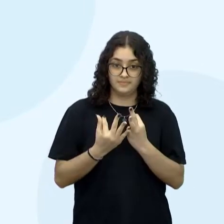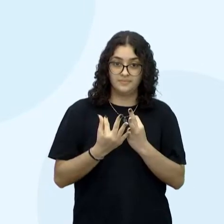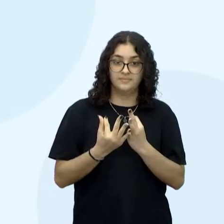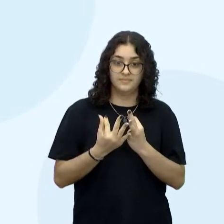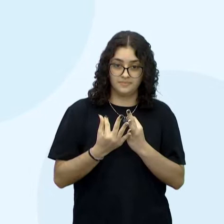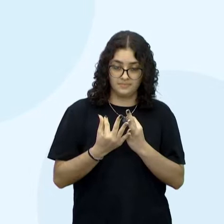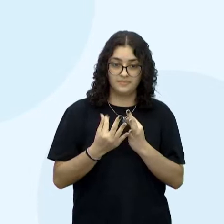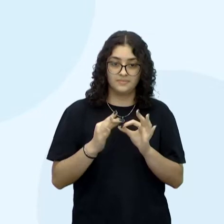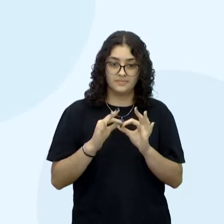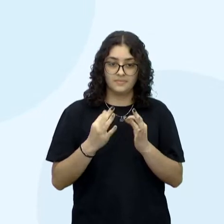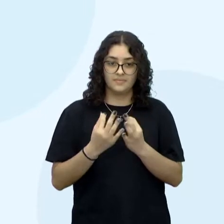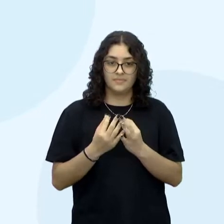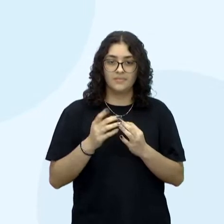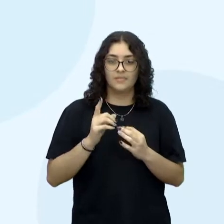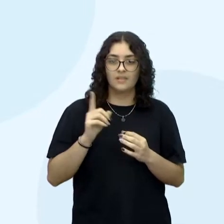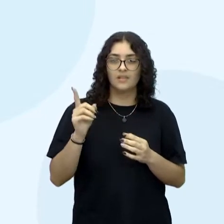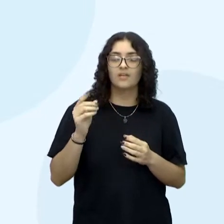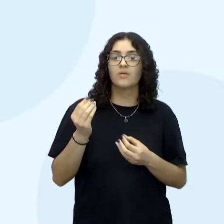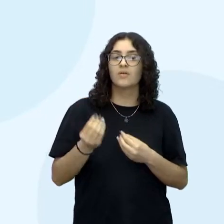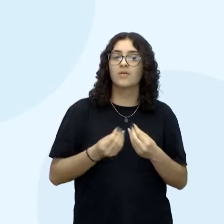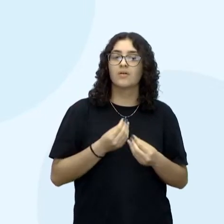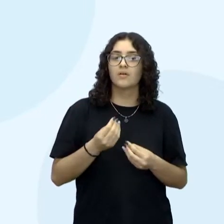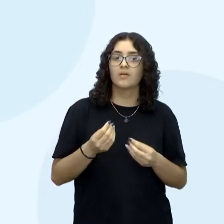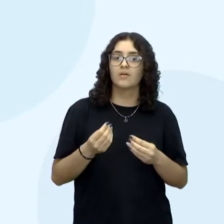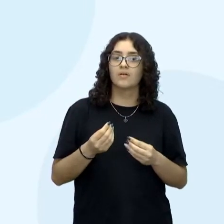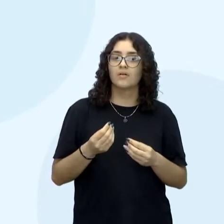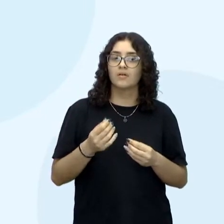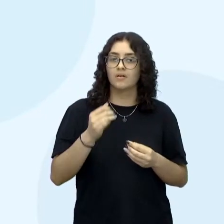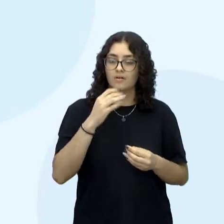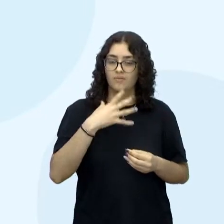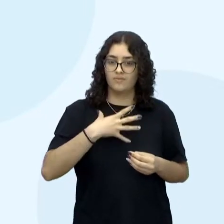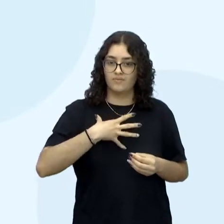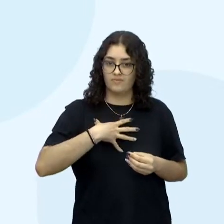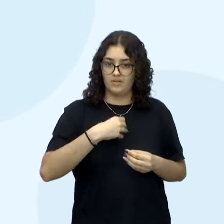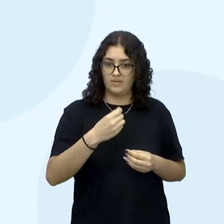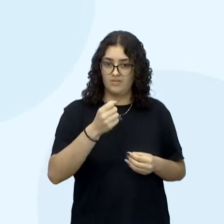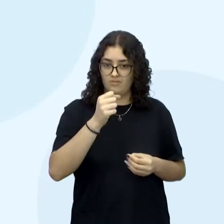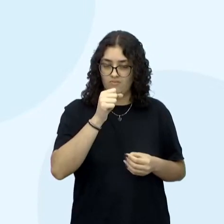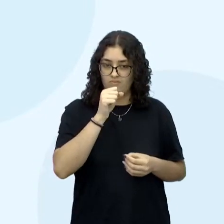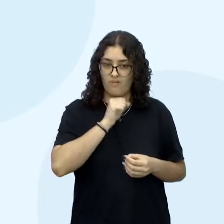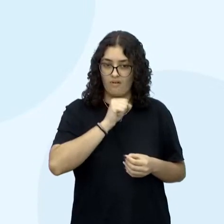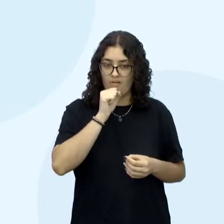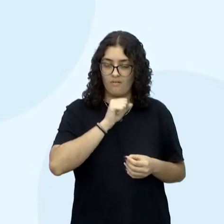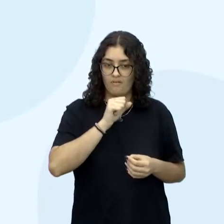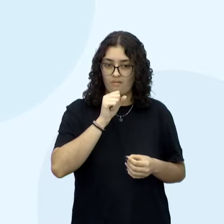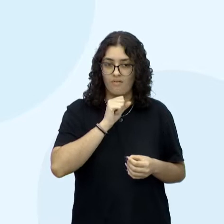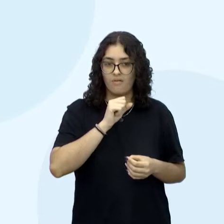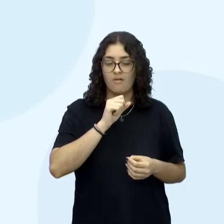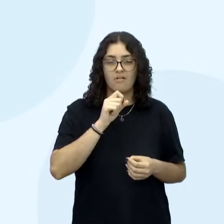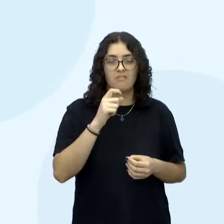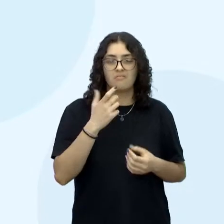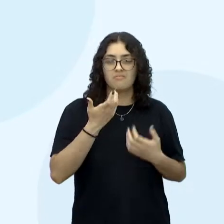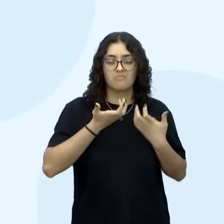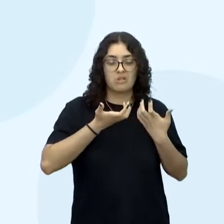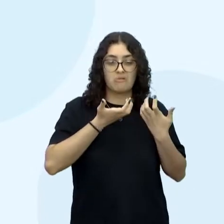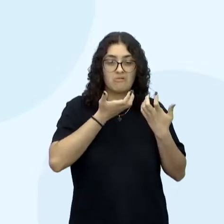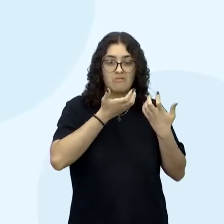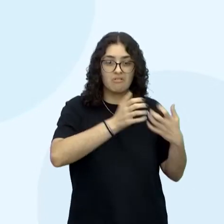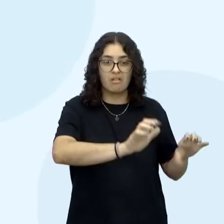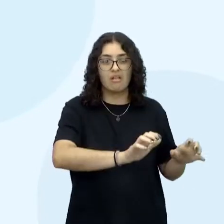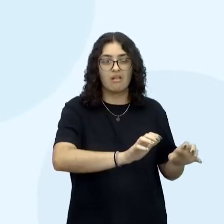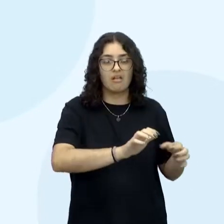uma família sertaneja se divide quando a filha mais velha, Luísa, se recusa a acompanhar os pais